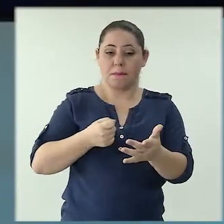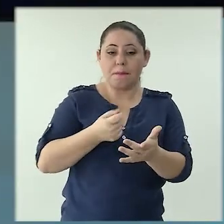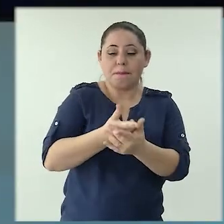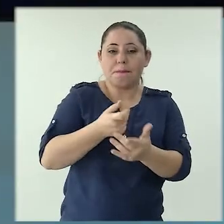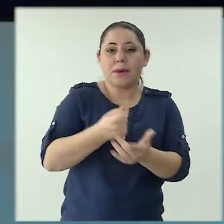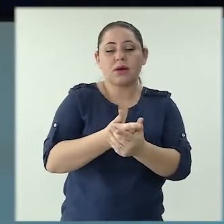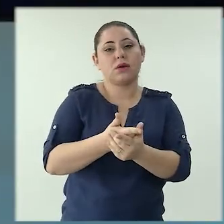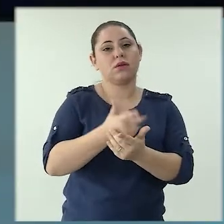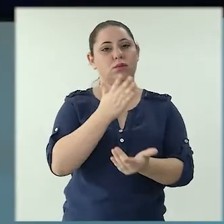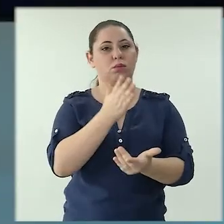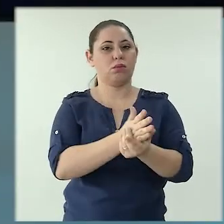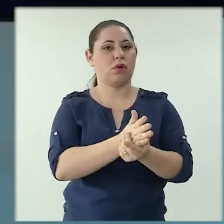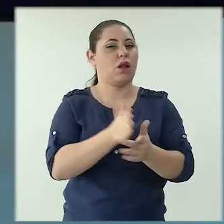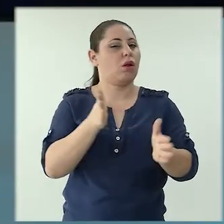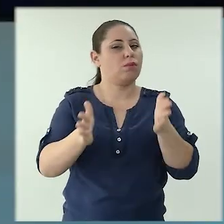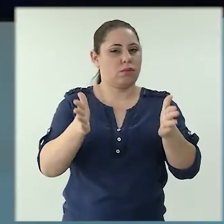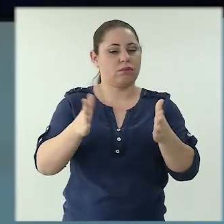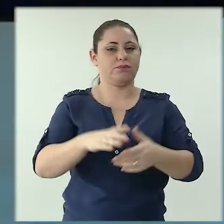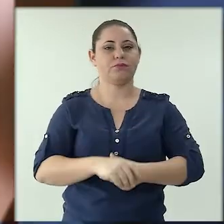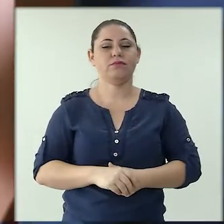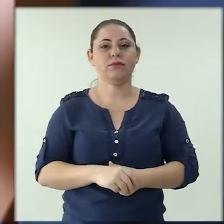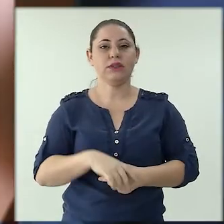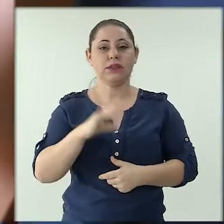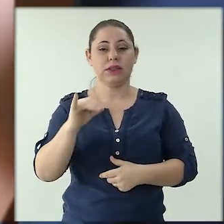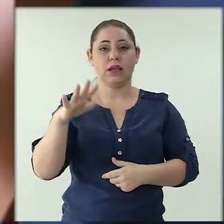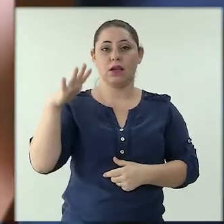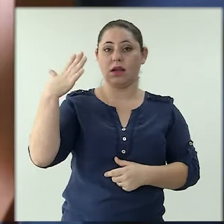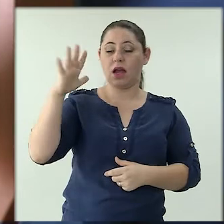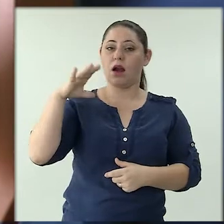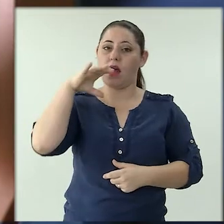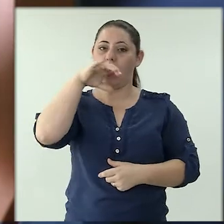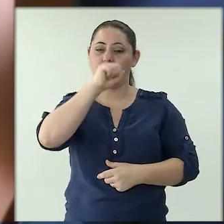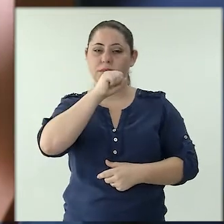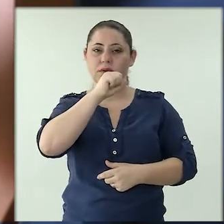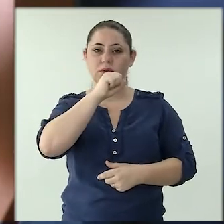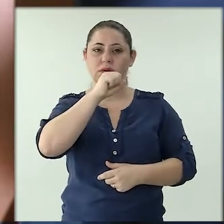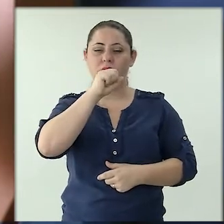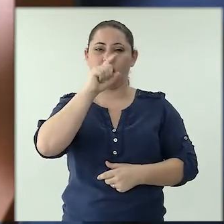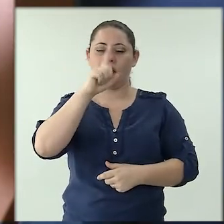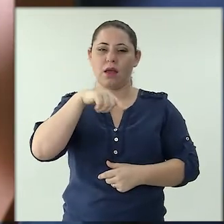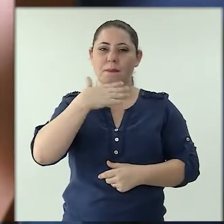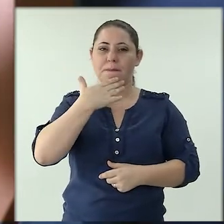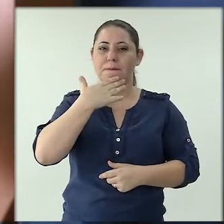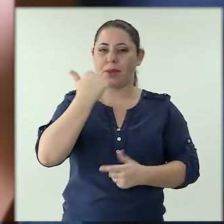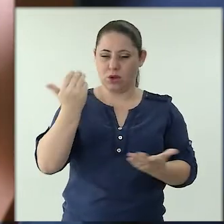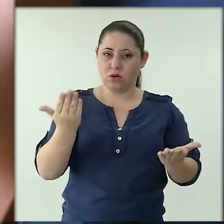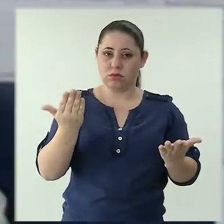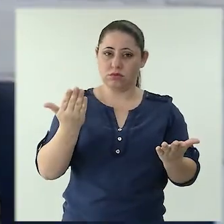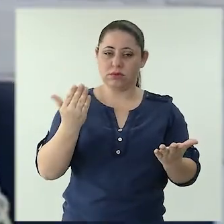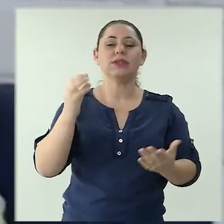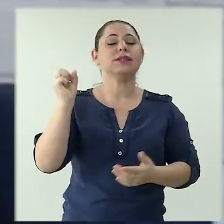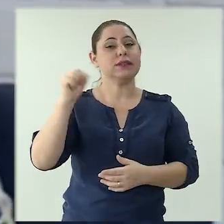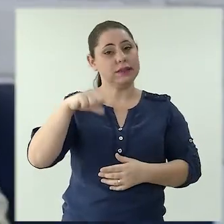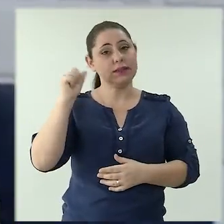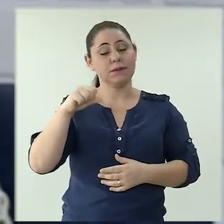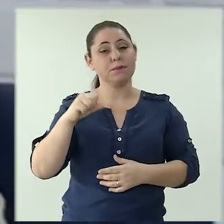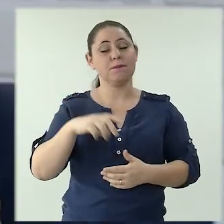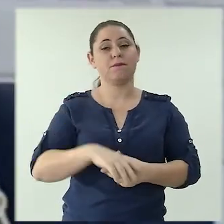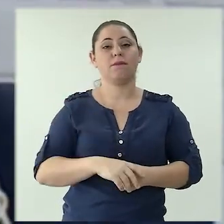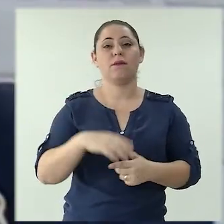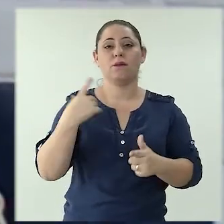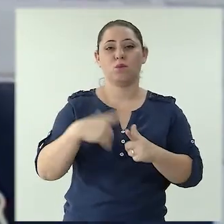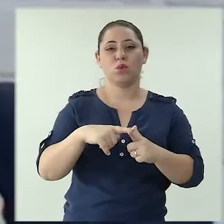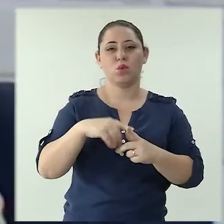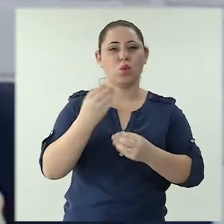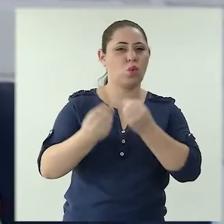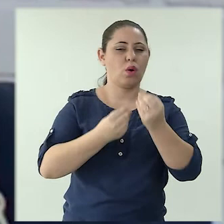né, pelo tempo também, né? Então, ainda que ficasse um pouco mais caro, por ser mais rápido, sai em conta. Sim, com certeza. Aí,